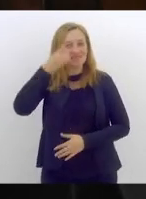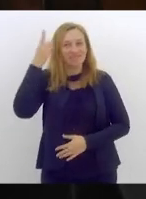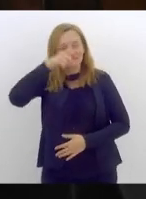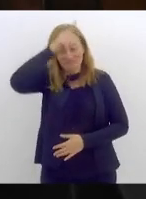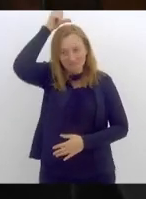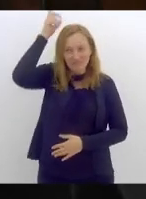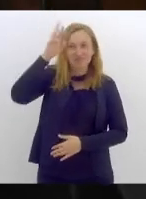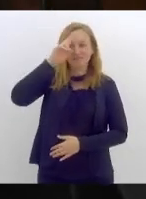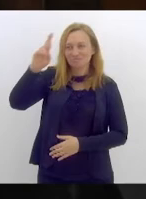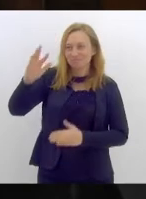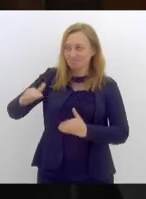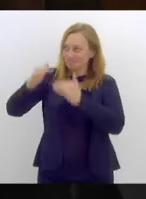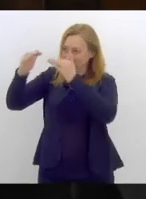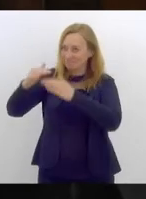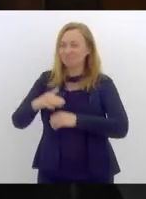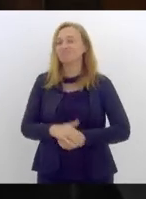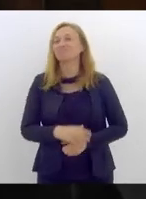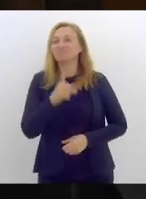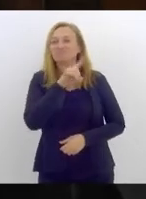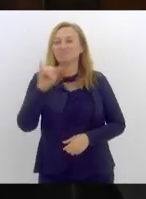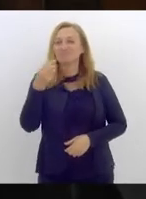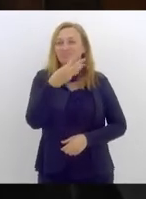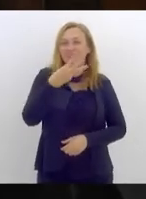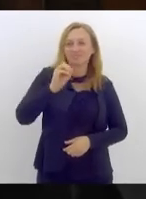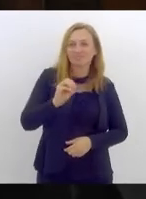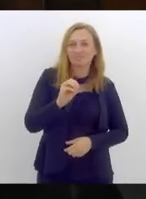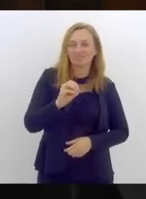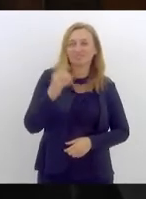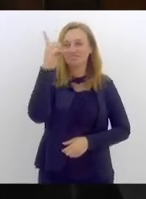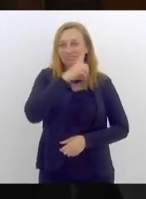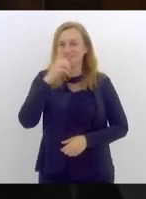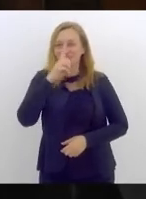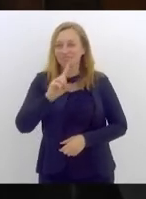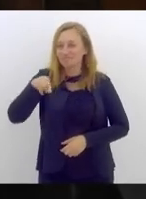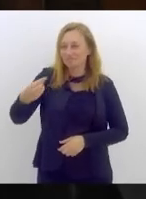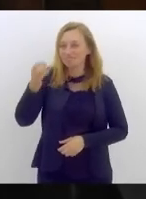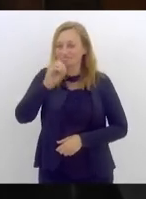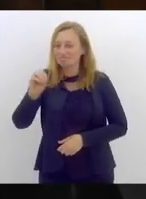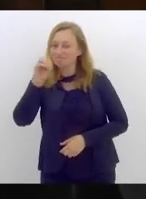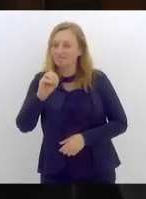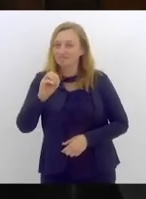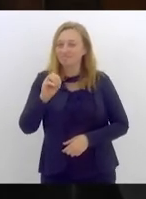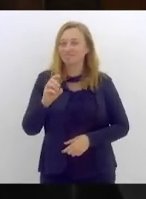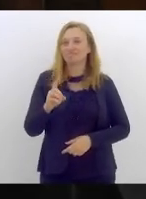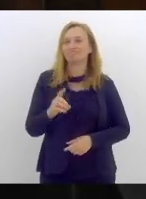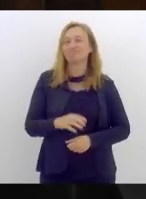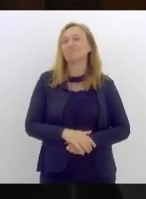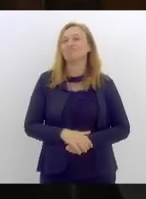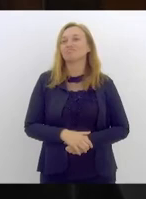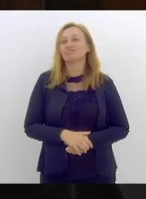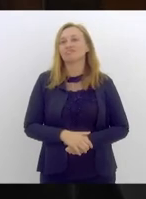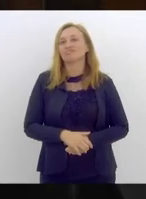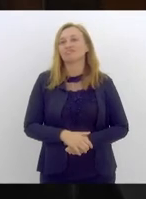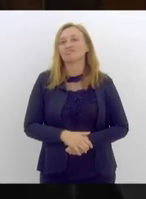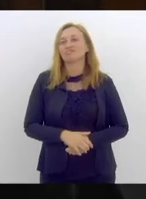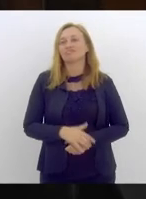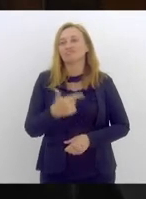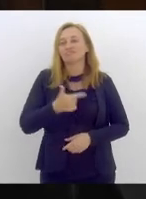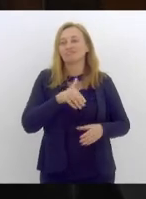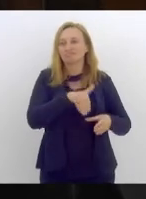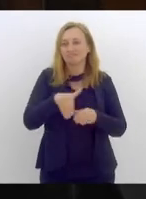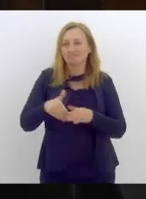também vossa excelência sobre o dia 30 de Outubro próximo domingo data da votação do segundo turno